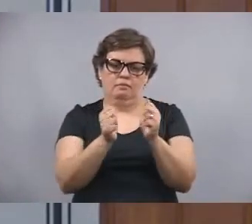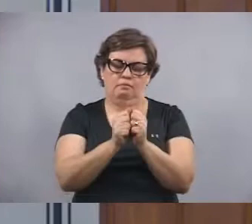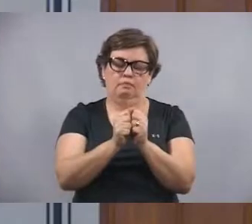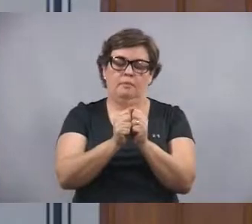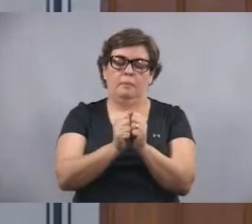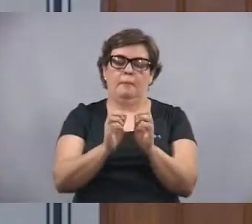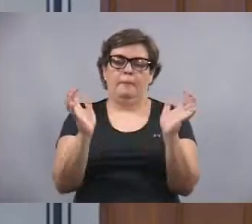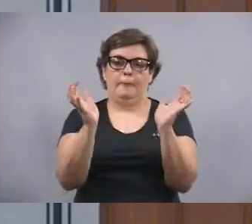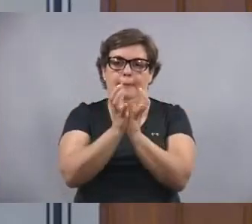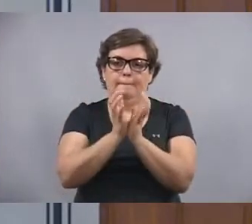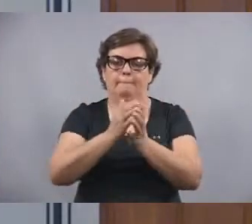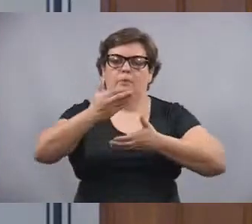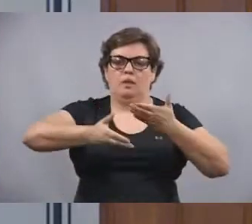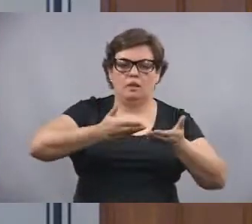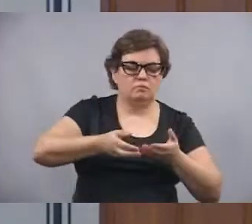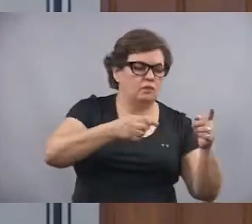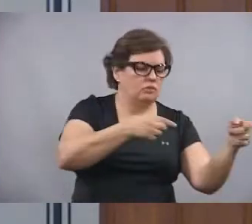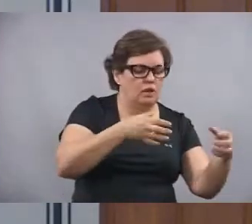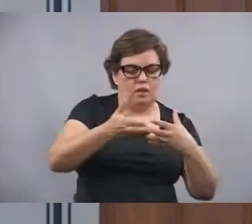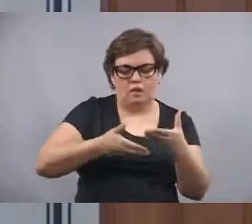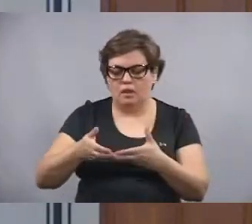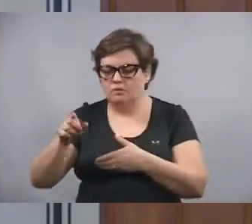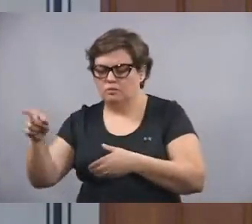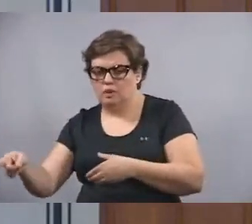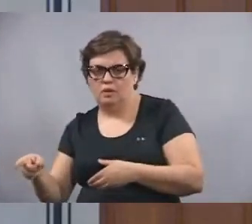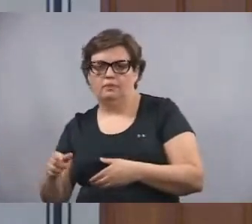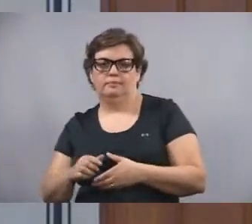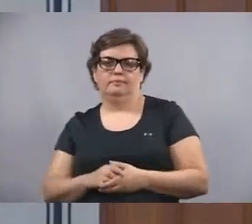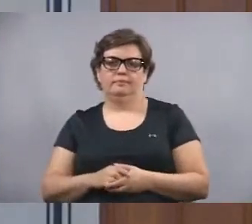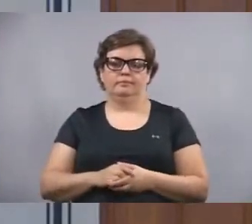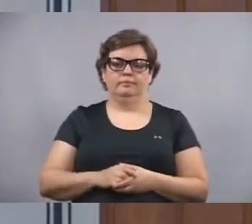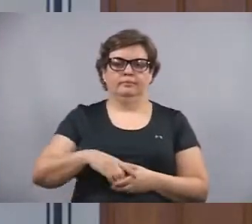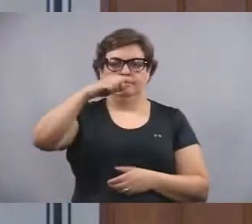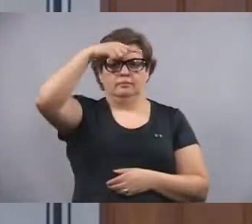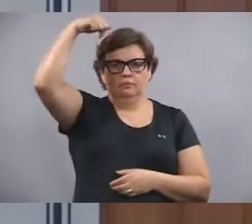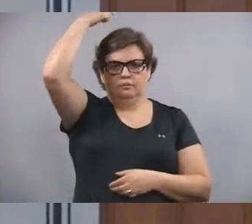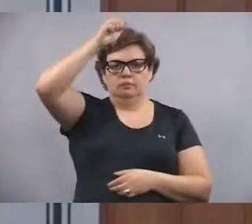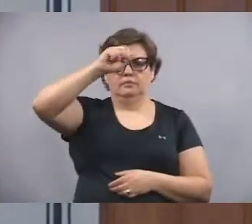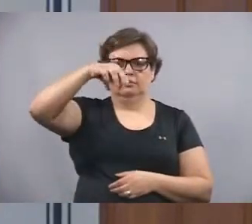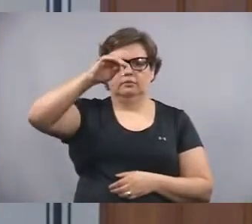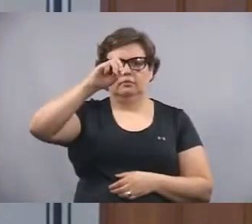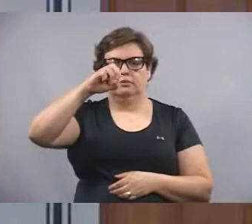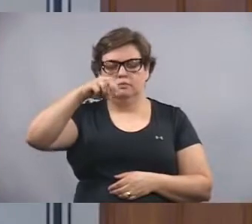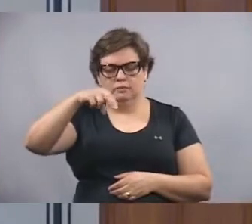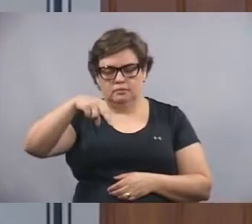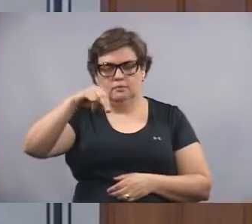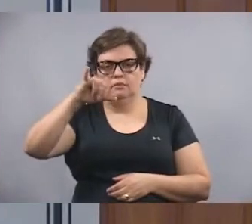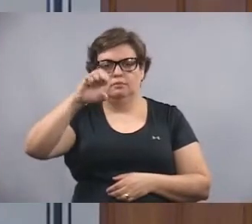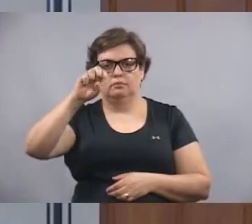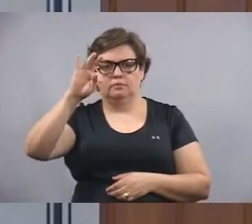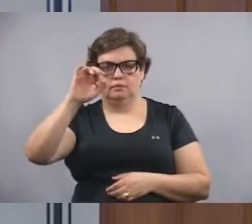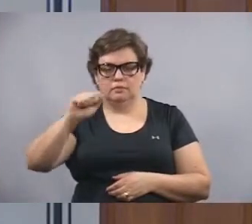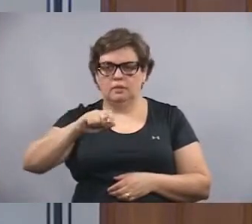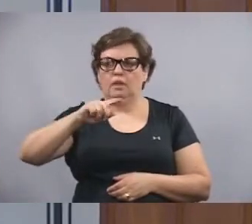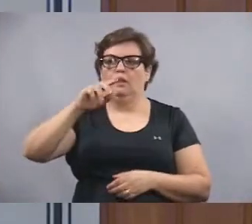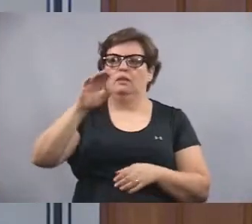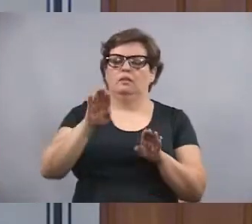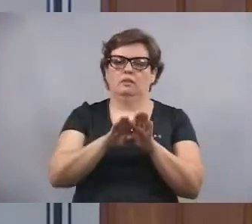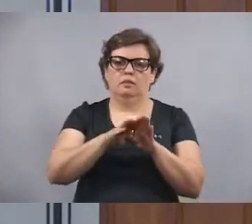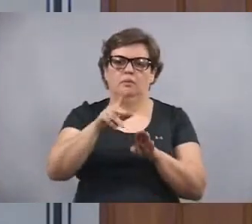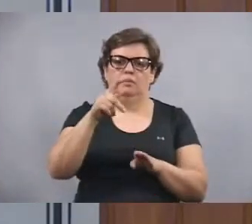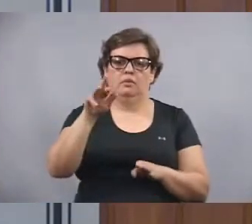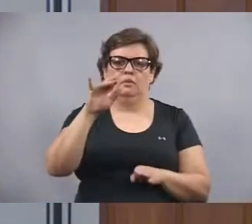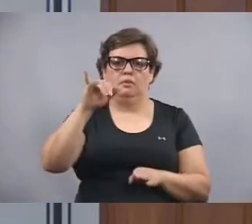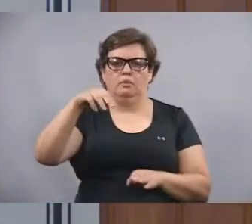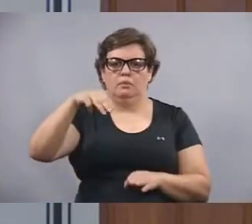equipes, atende lá, atende no Santonieto, o vereador João do Bar foi no Primavera, chamou a Codemar, estão